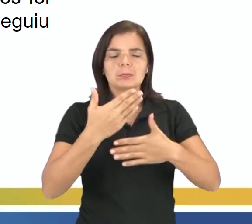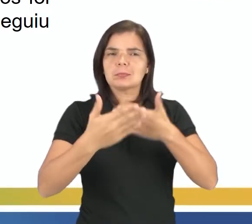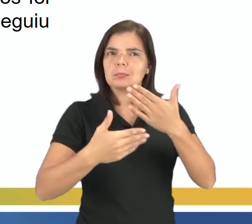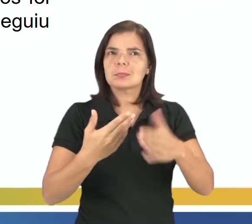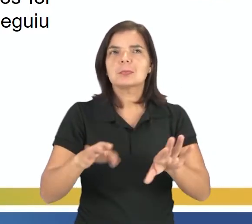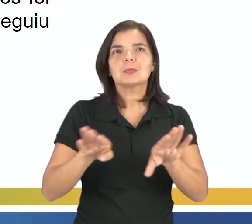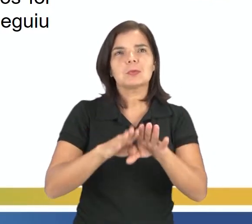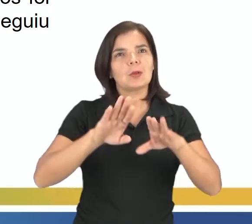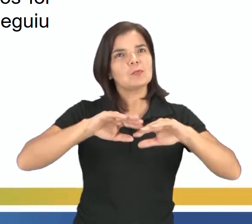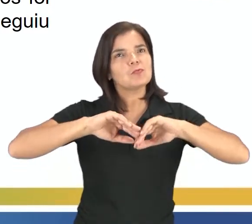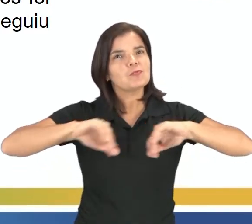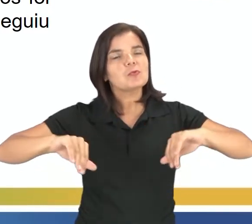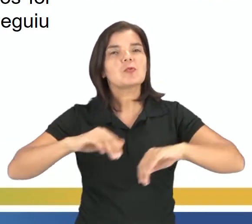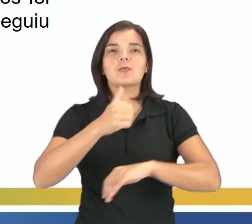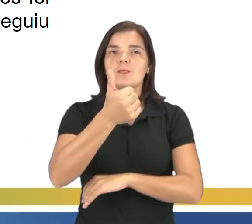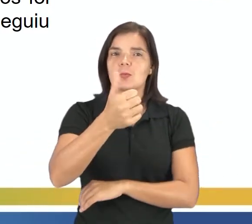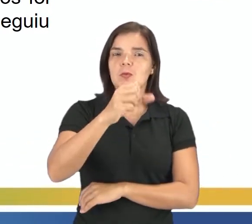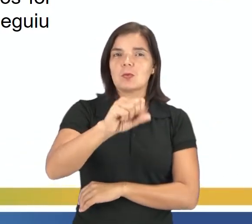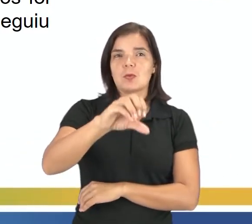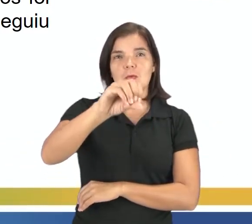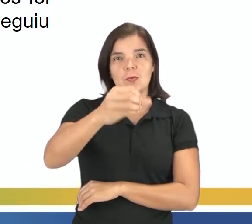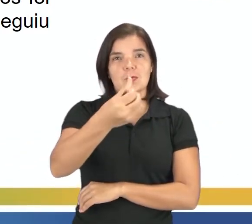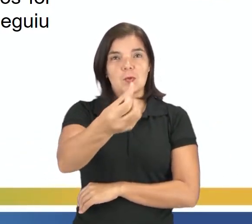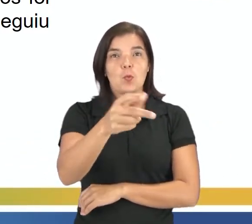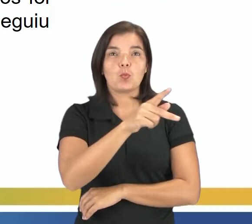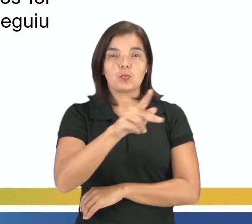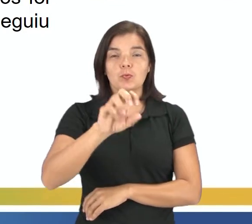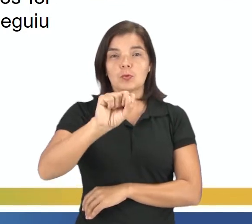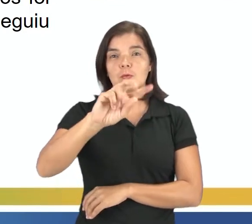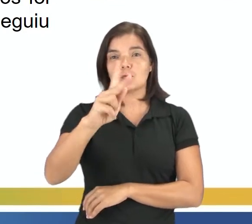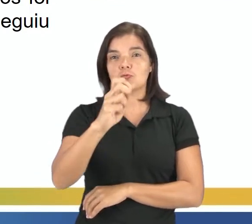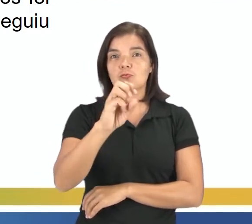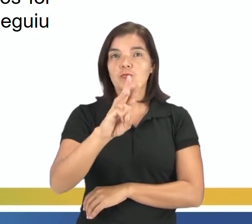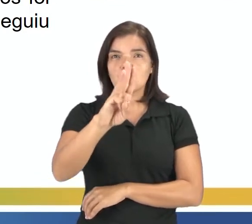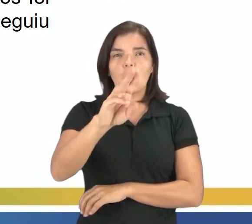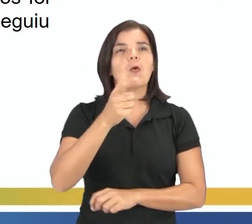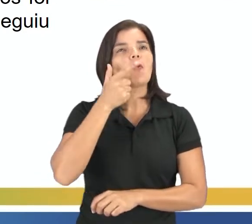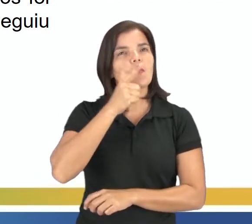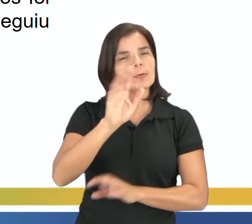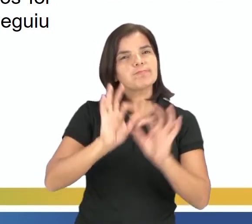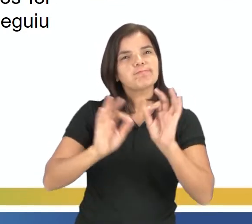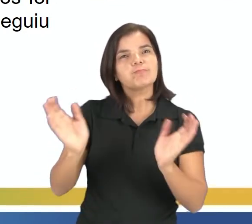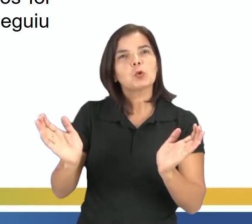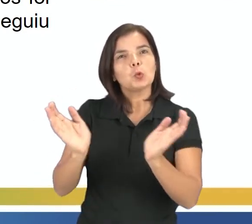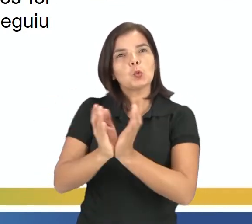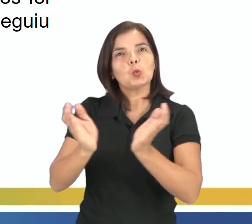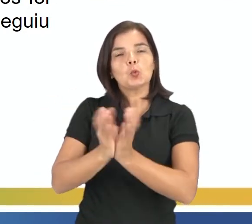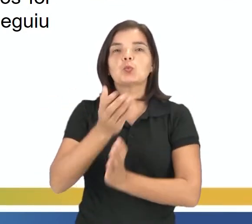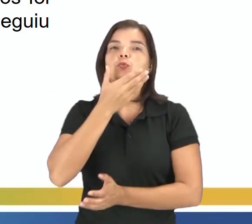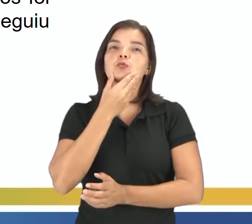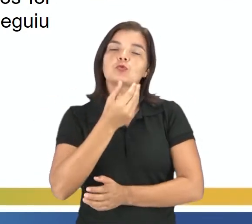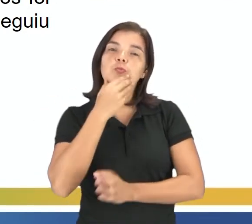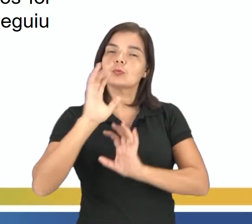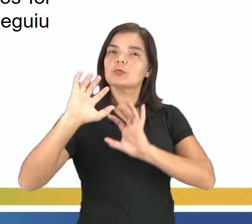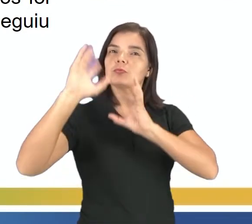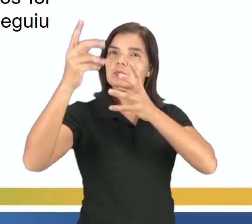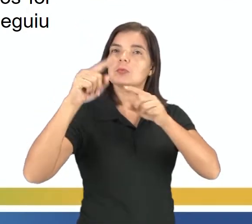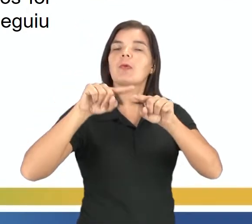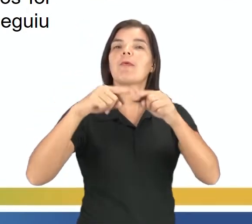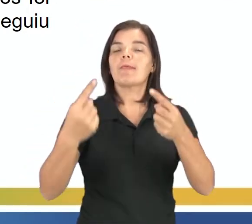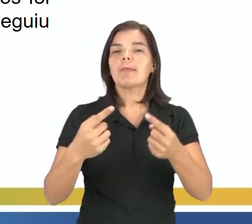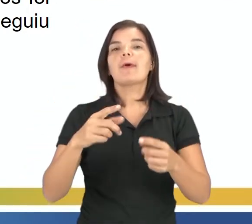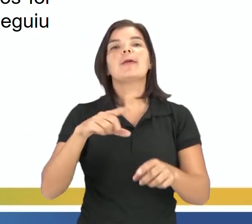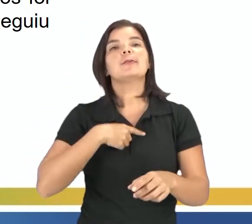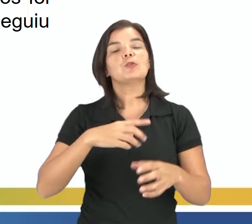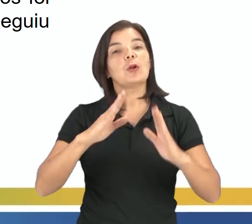foi sendo quebrada. E em 1896, o professor Shaw conseguiu montar a primeira equipe masculina de basquete. Ele montou essa